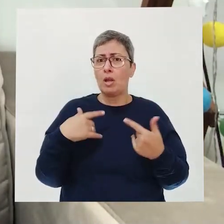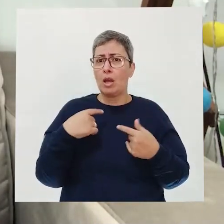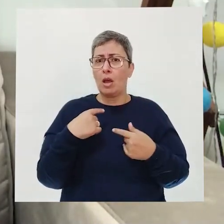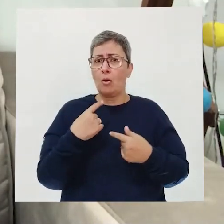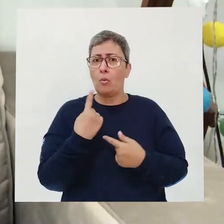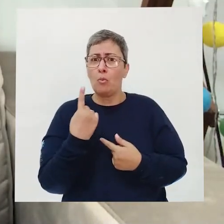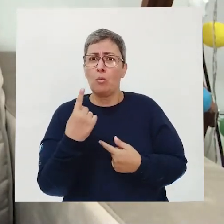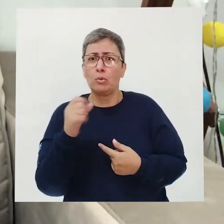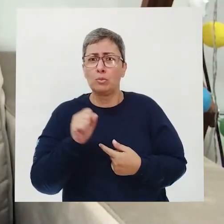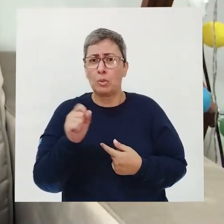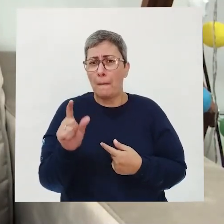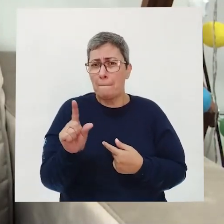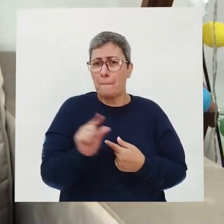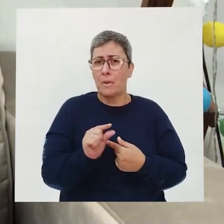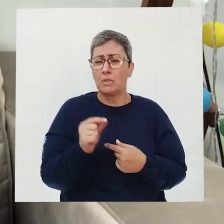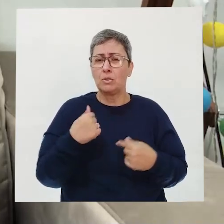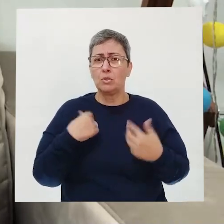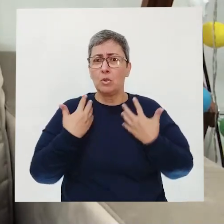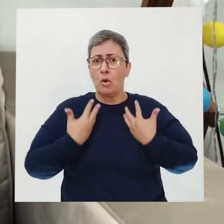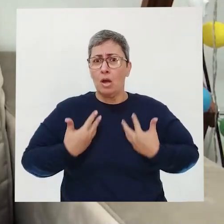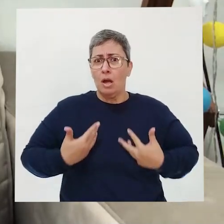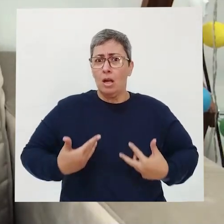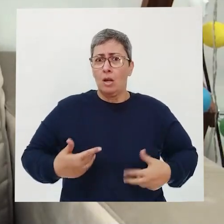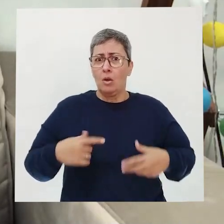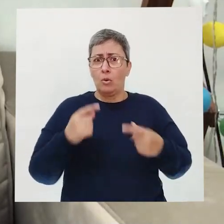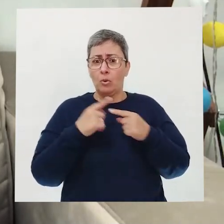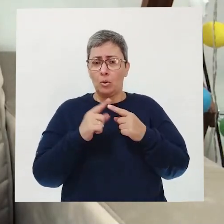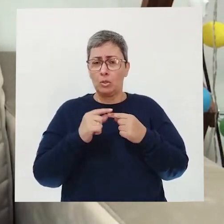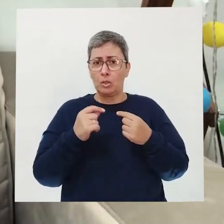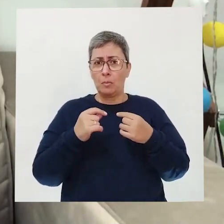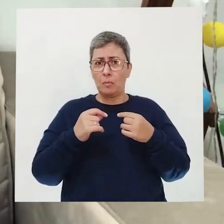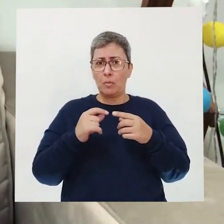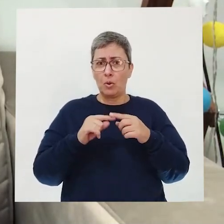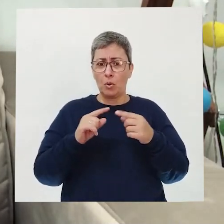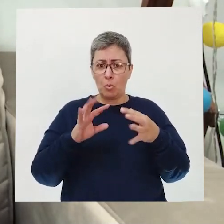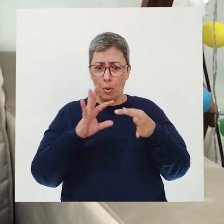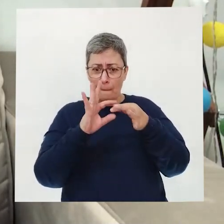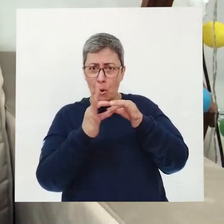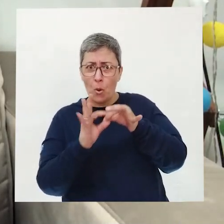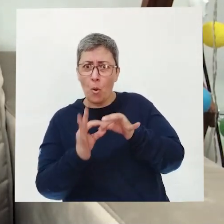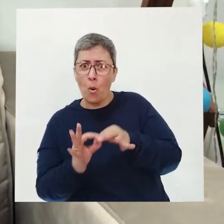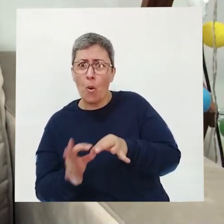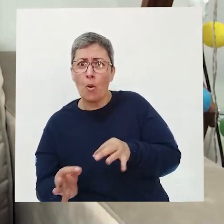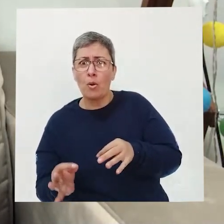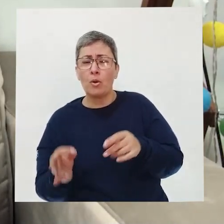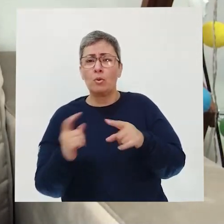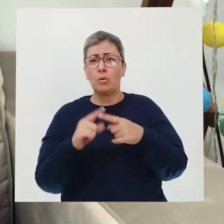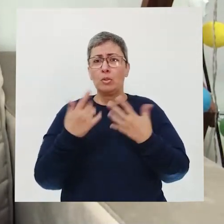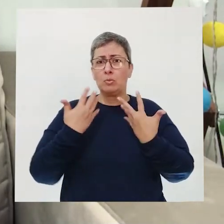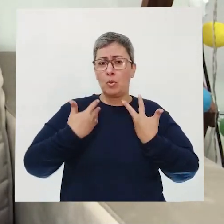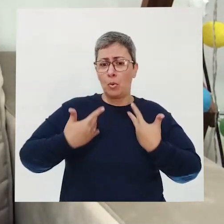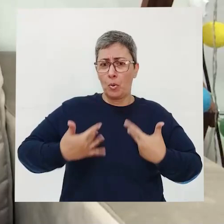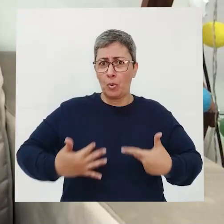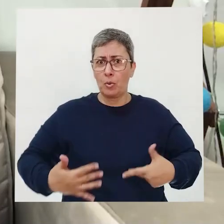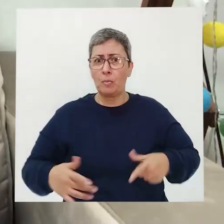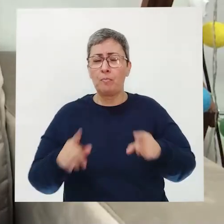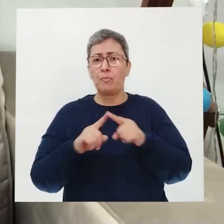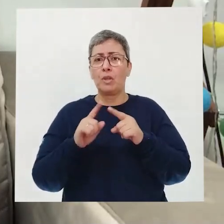de um segundo, seu corpo começa a gerar uma cascata de